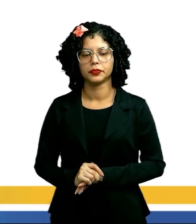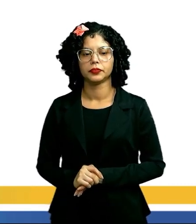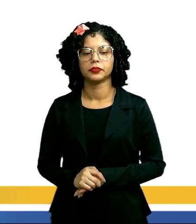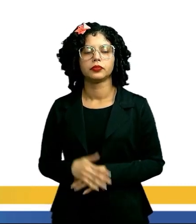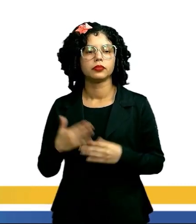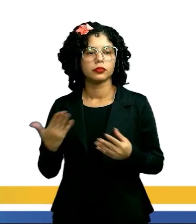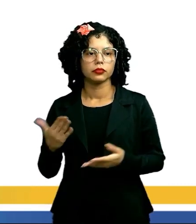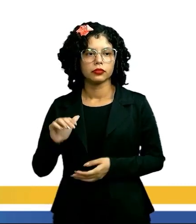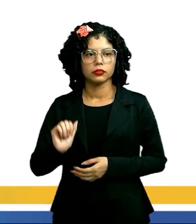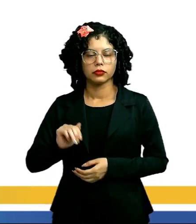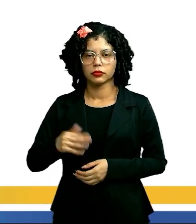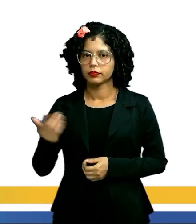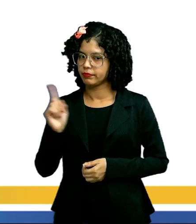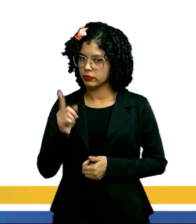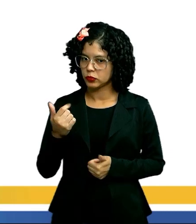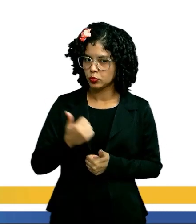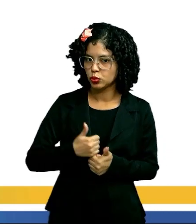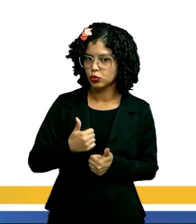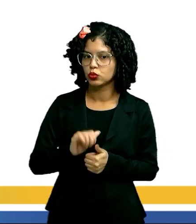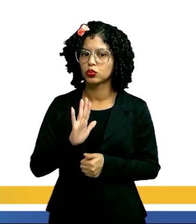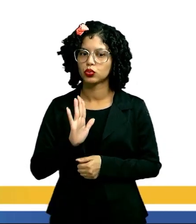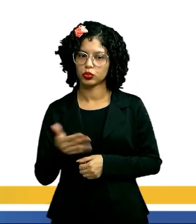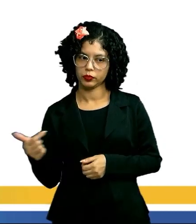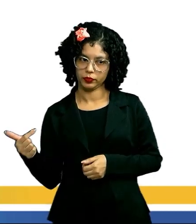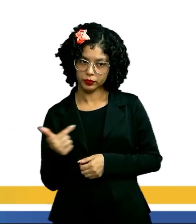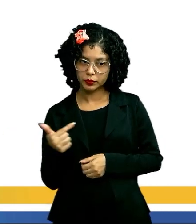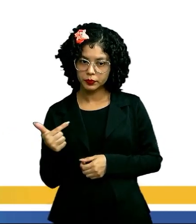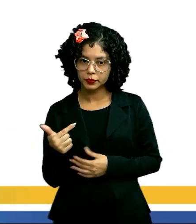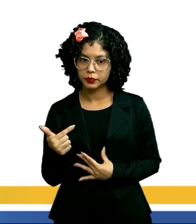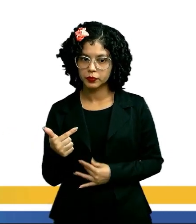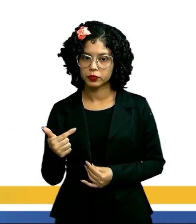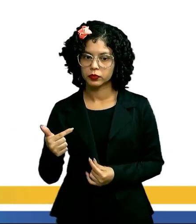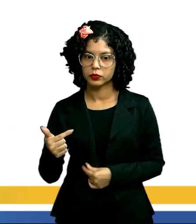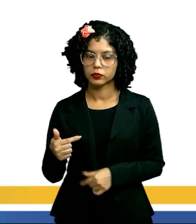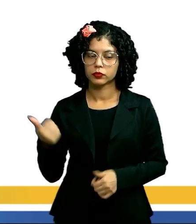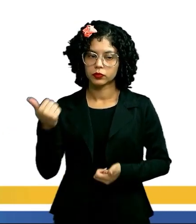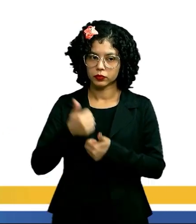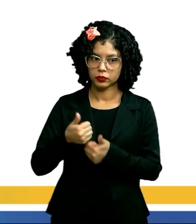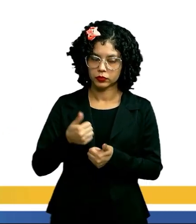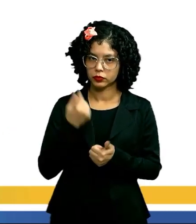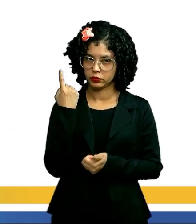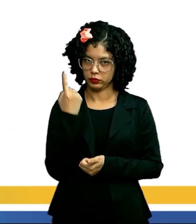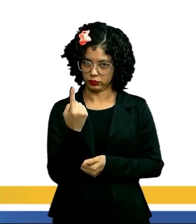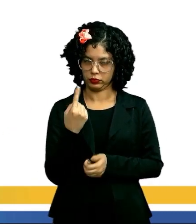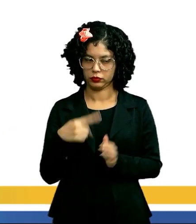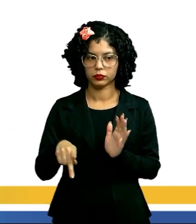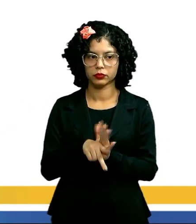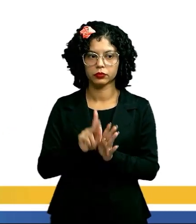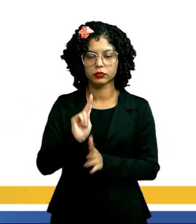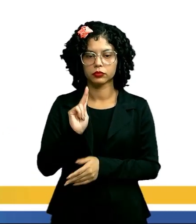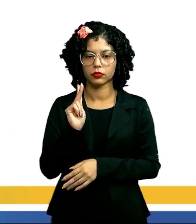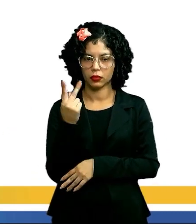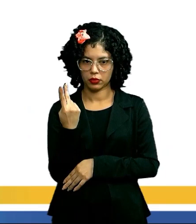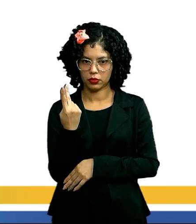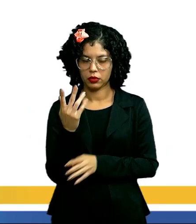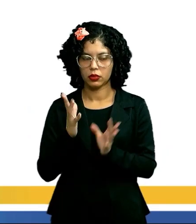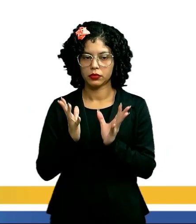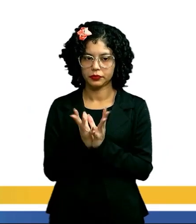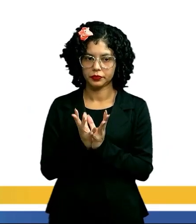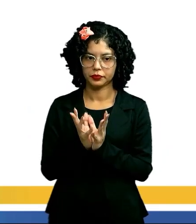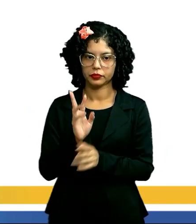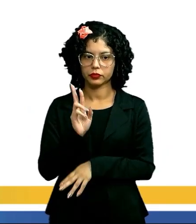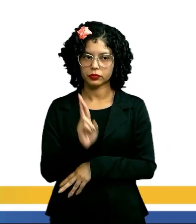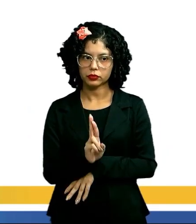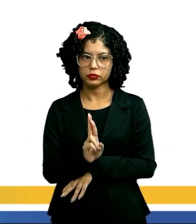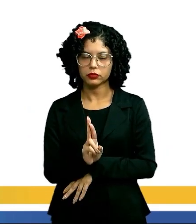amida não substituída. Já na amida secundária, eu substituí um daqueles hidrogênios por um grupamento